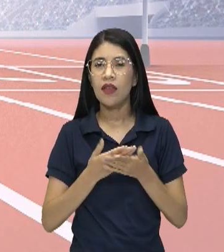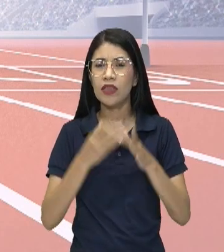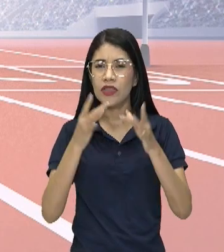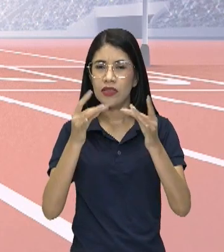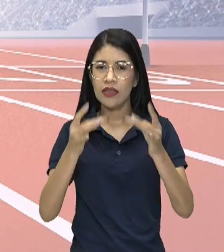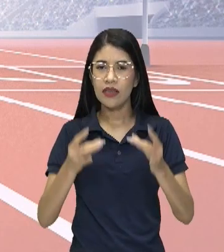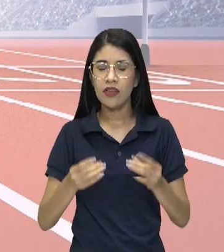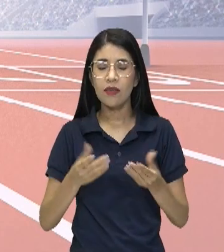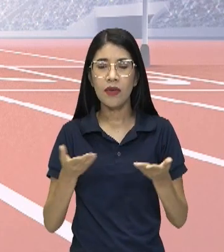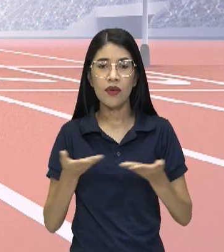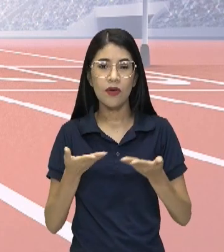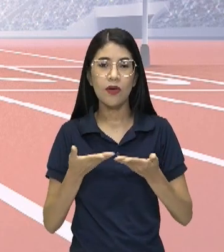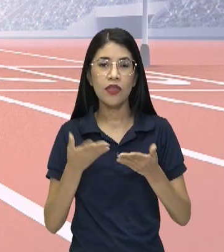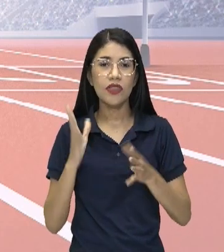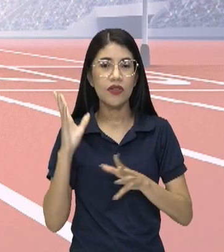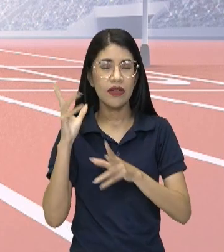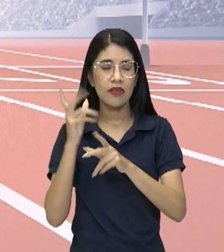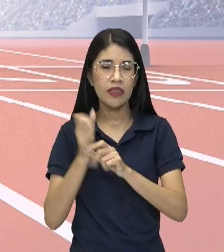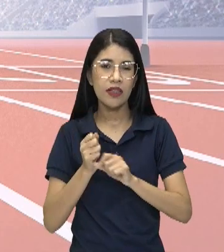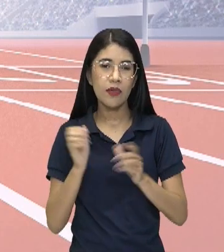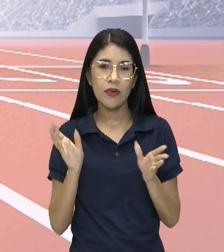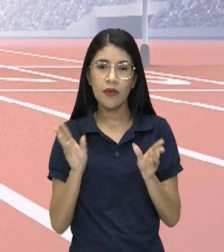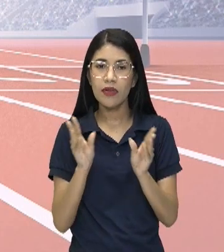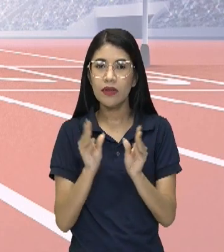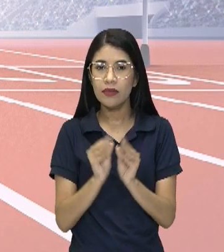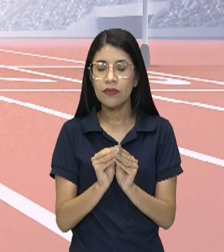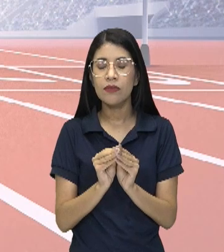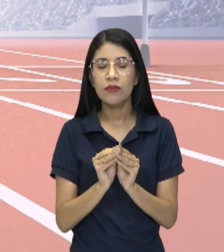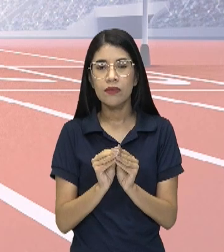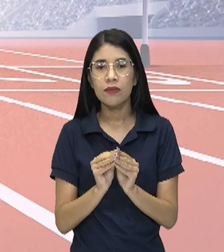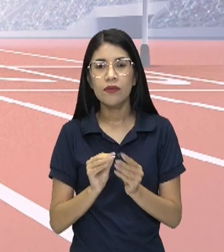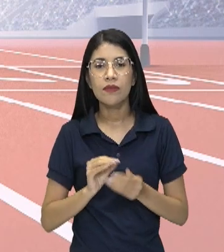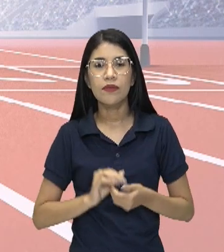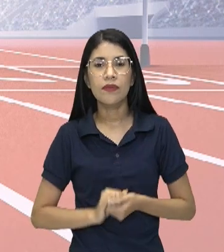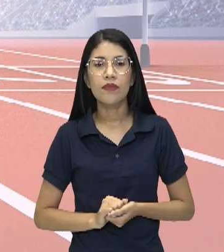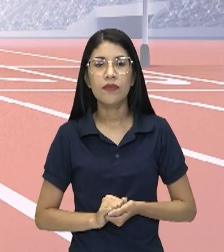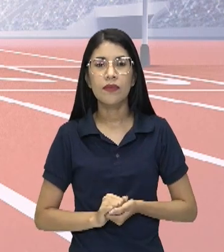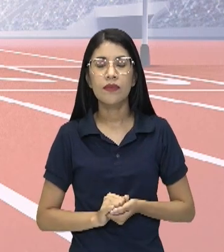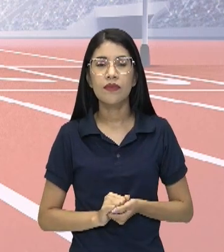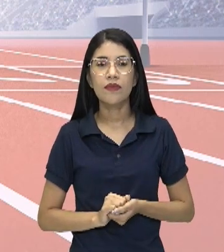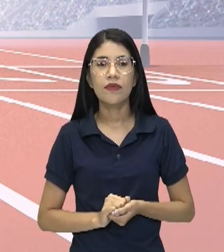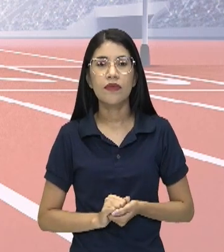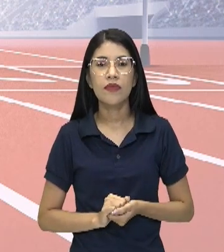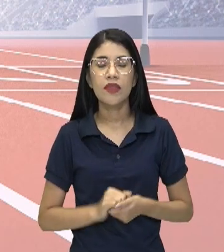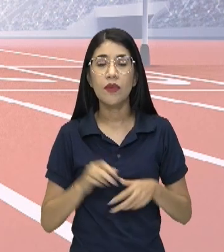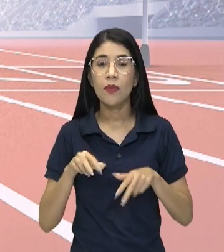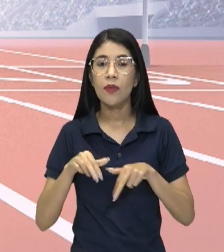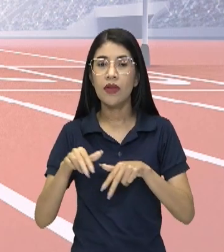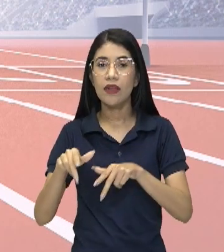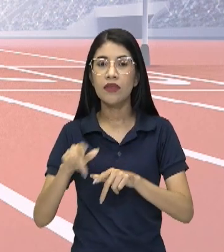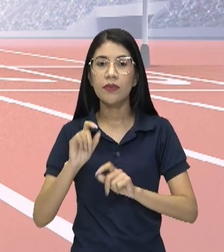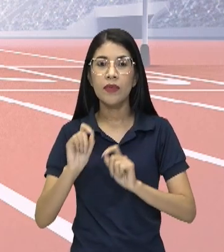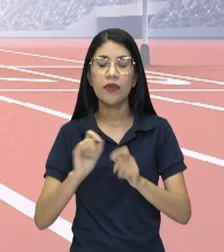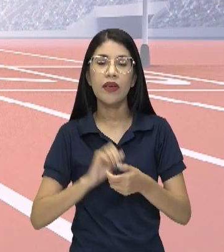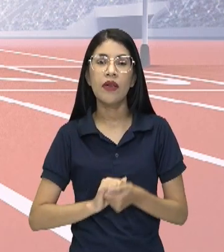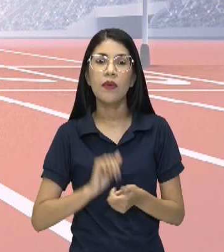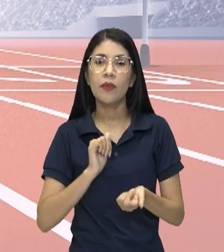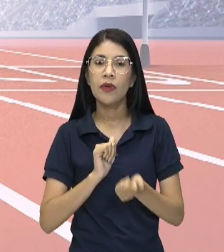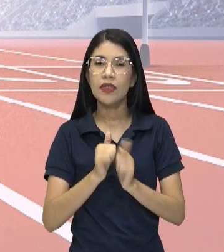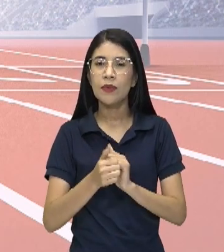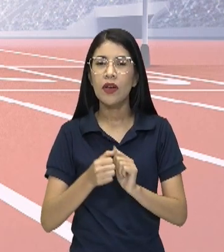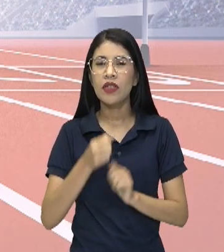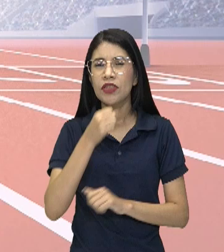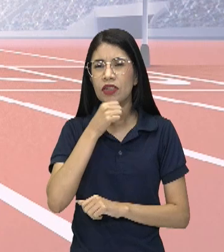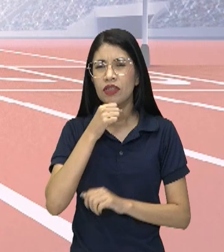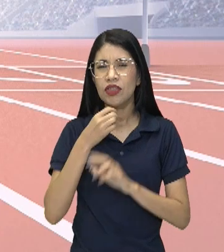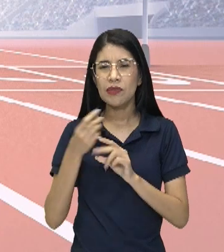nós vamos dar uma olhada mais apurada, né? mais rápida. Bom, o atletismo ele é considerado o esporte mais antigo